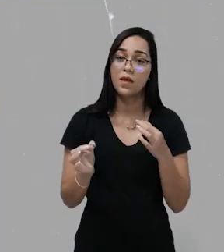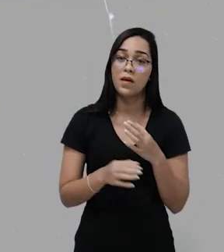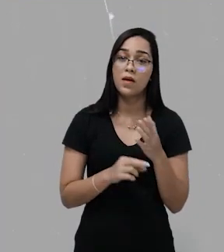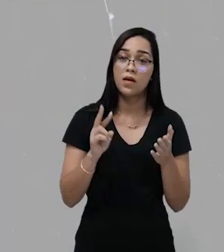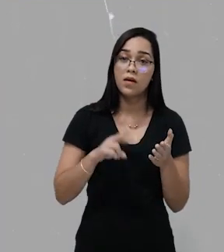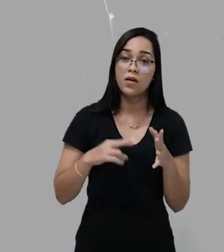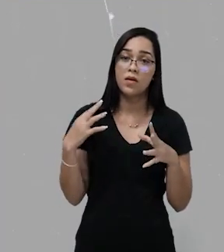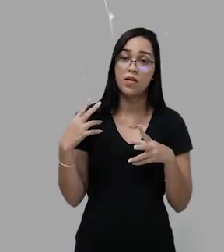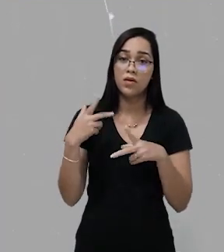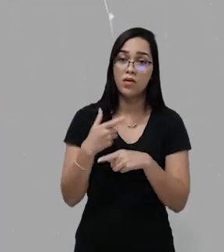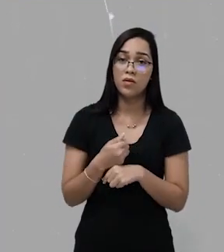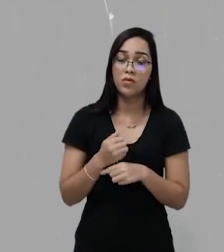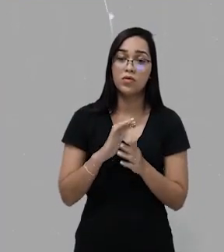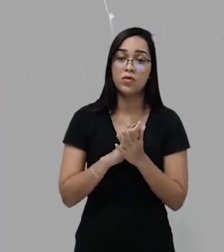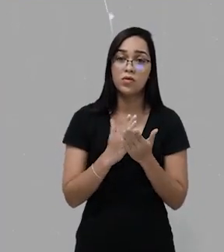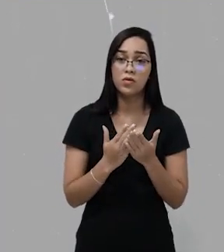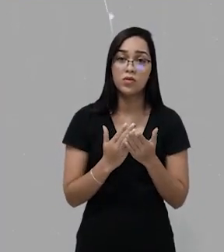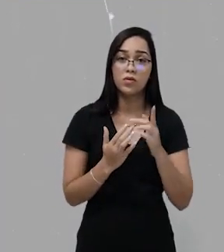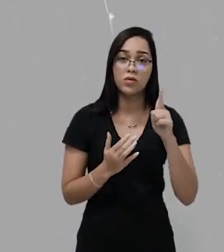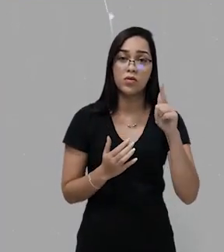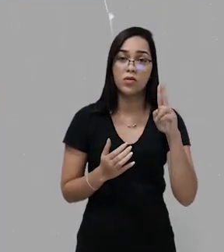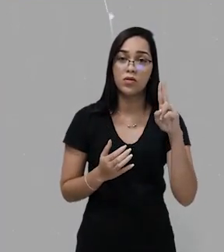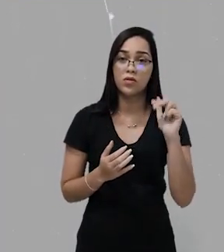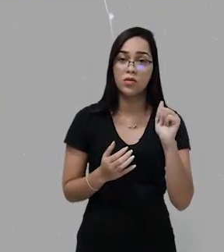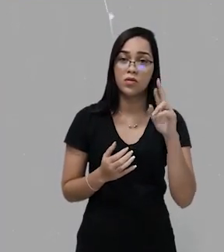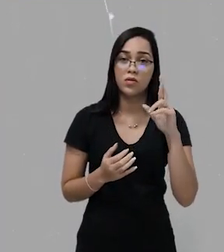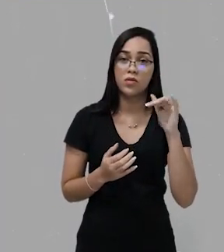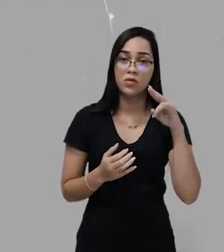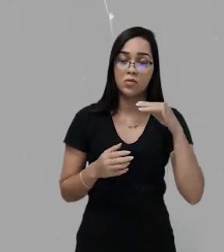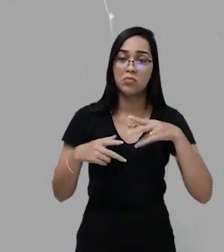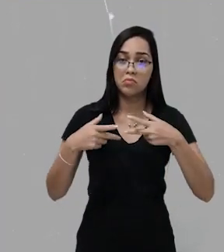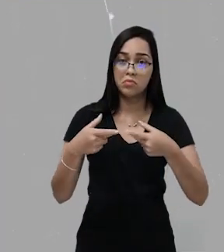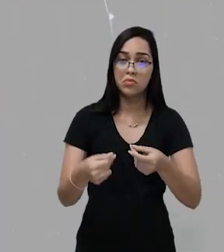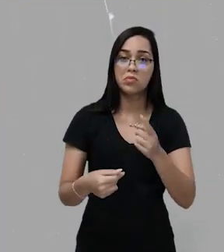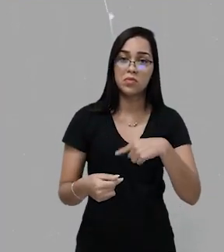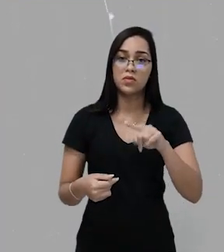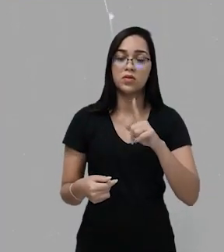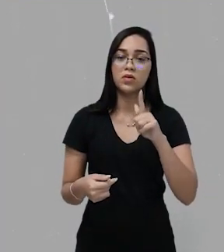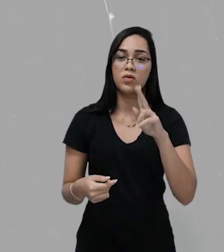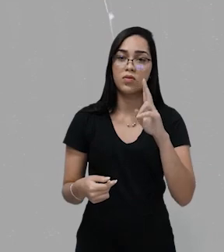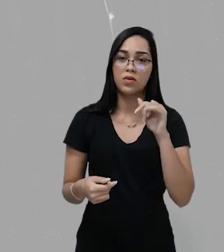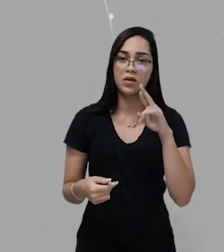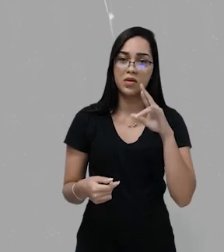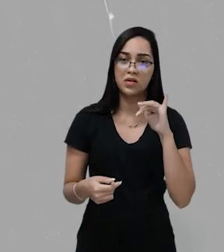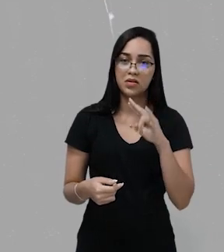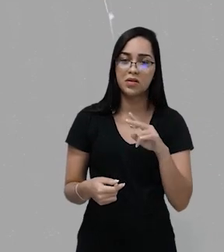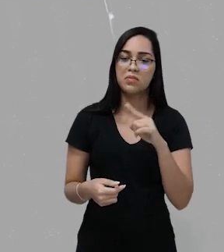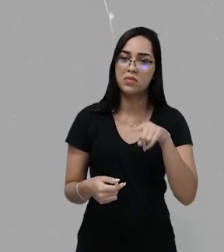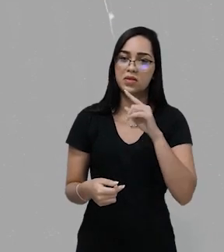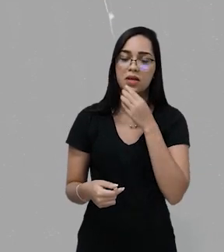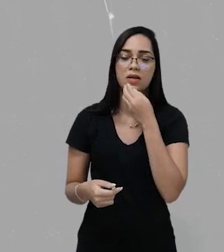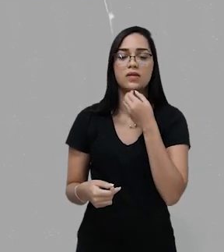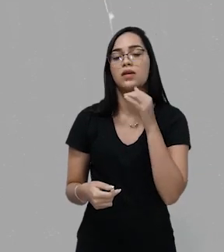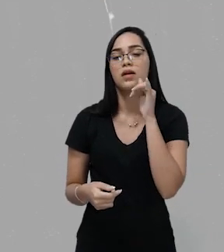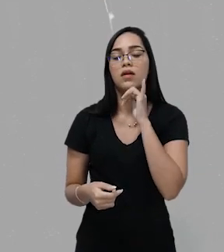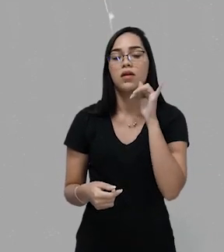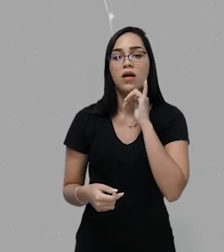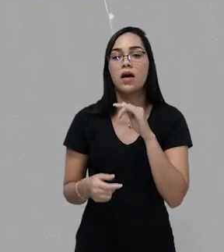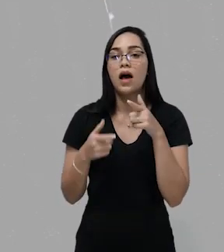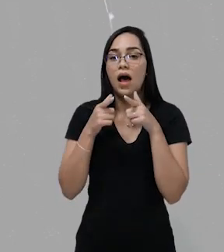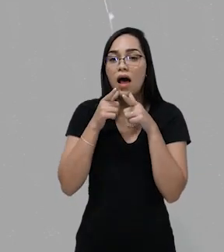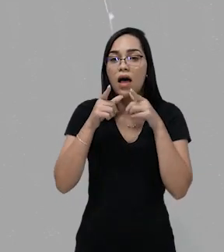para vocês o resumo de uma obra, tá? Um presentinho aqui meu, o Guarani de José de Alencar, para exemplificar